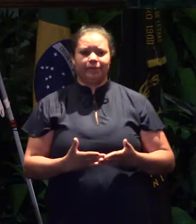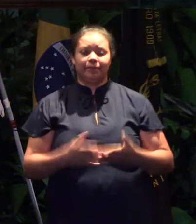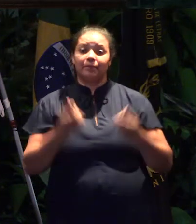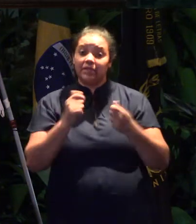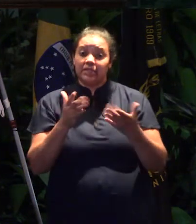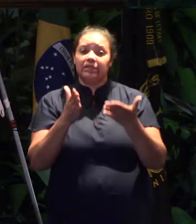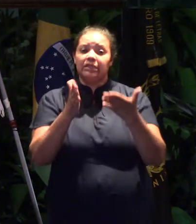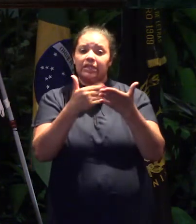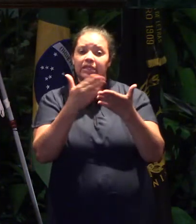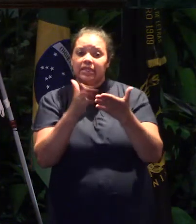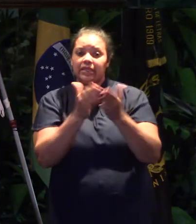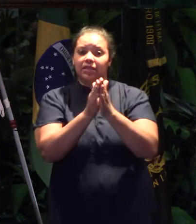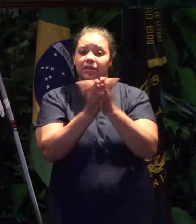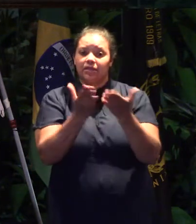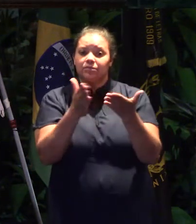livro.